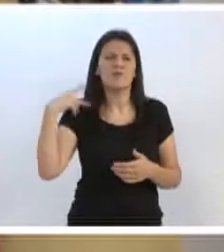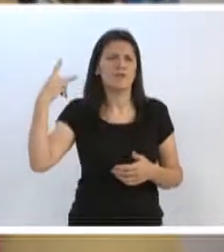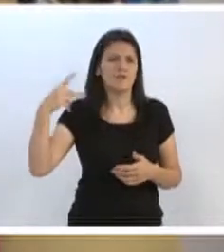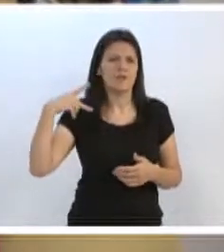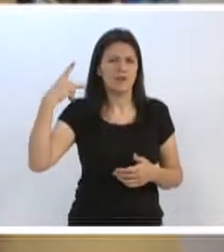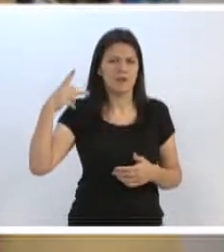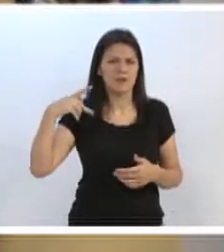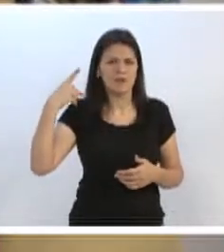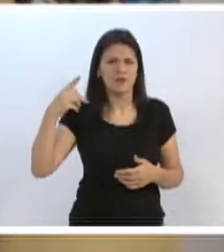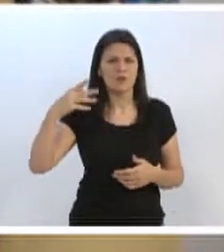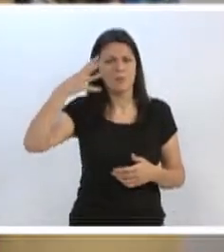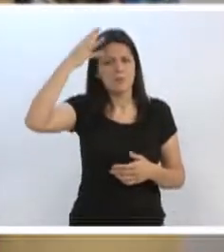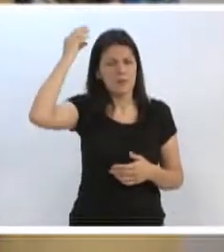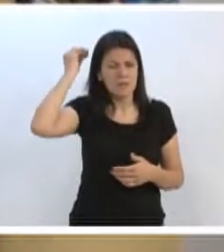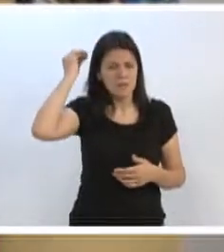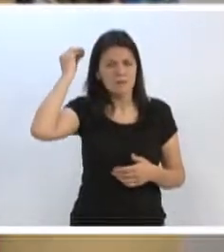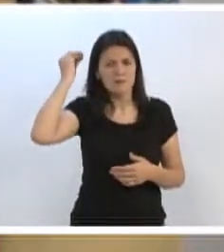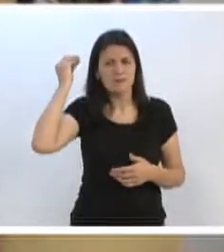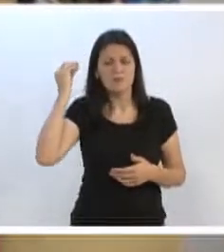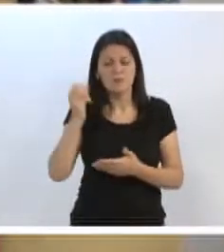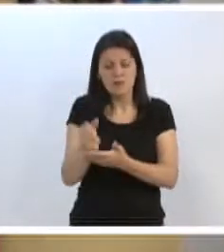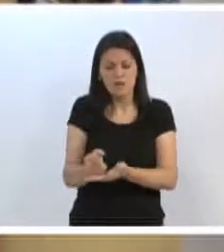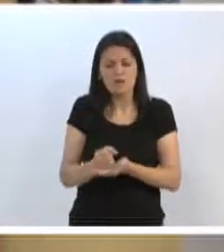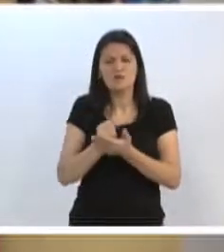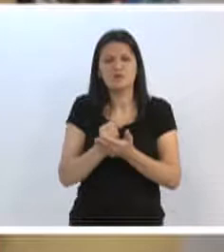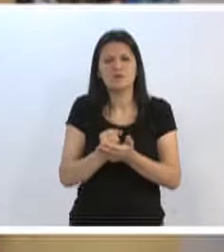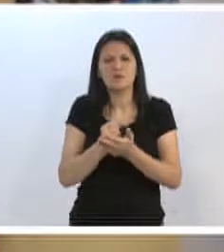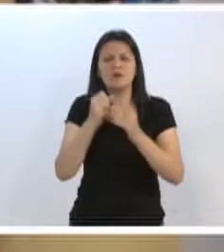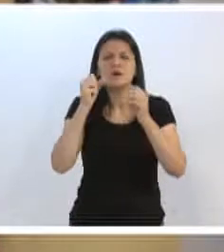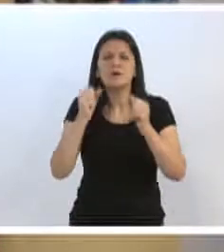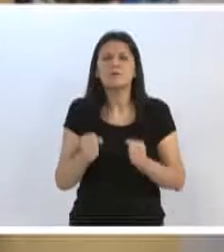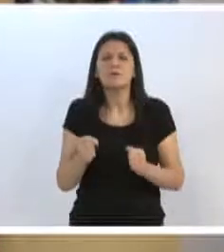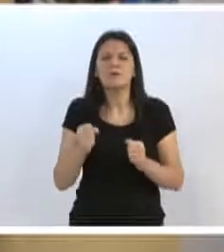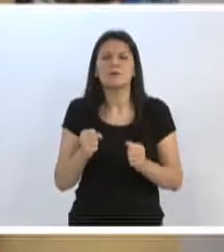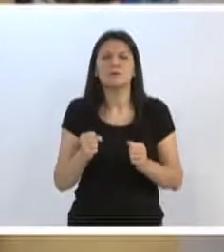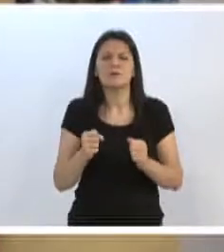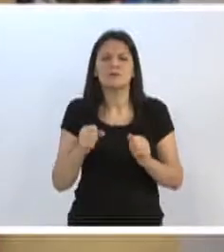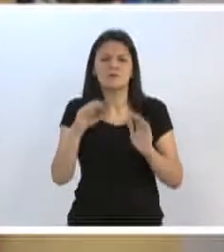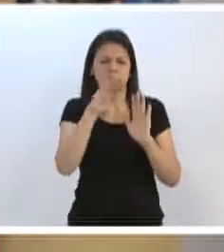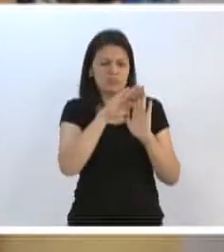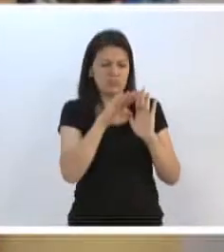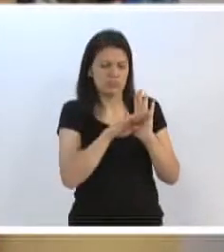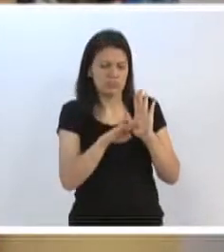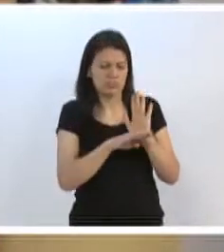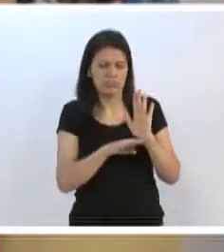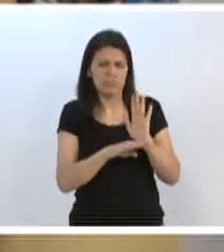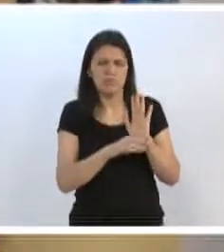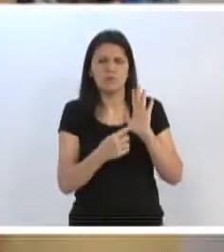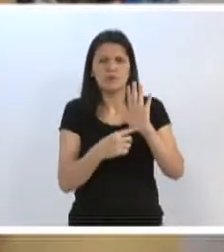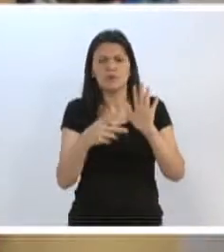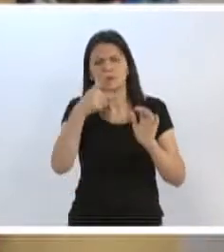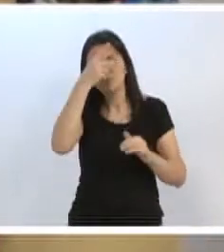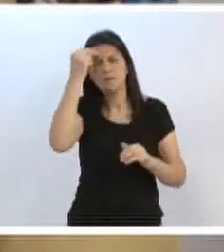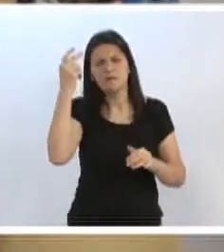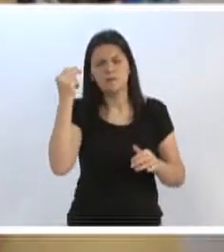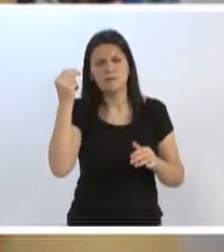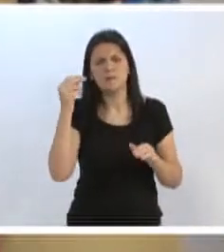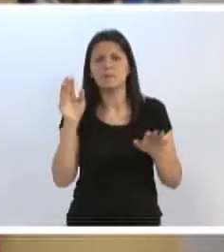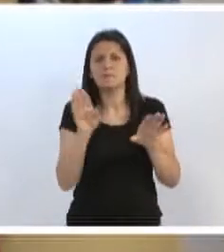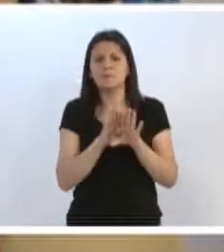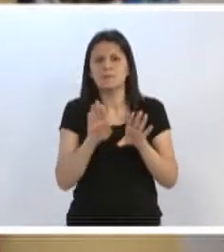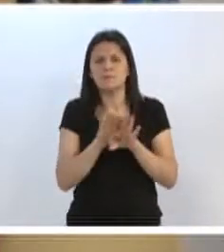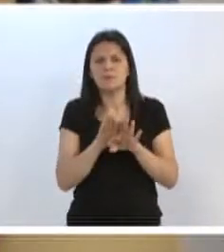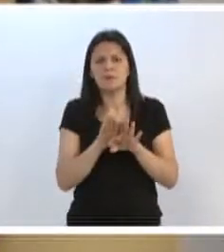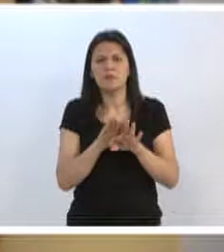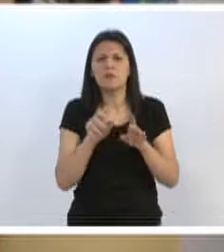né, nos bastidores nisso, para que a gente possa trazer esses dados muito claros à prefeitura. Inclusive, nesse sentido, além da lei,